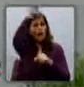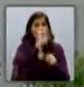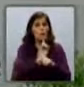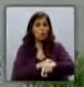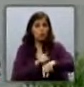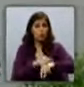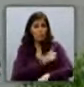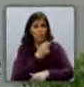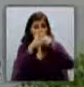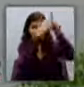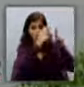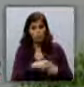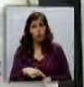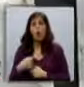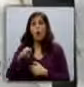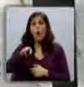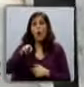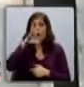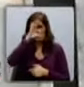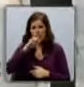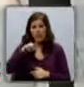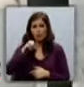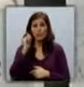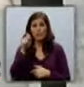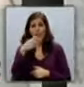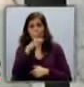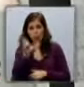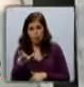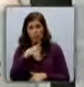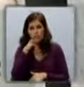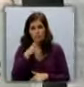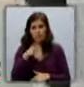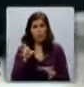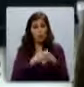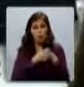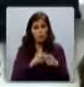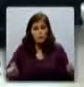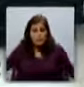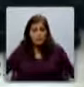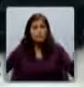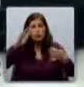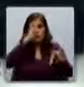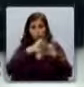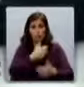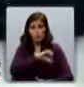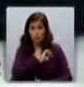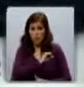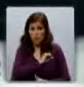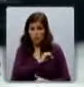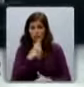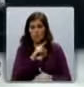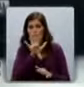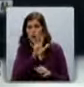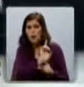Um comunicado do Ministério do Interior indica que os detidos são suspeitos de incentivar a prática de atos terroristas em Espanha, seguindo o modus operandi